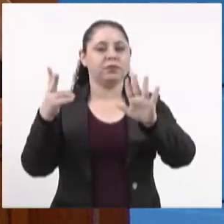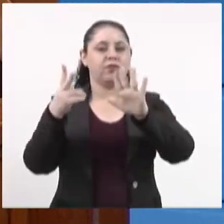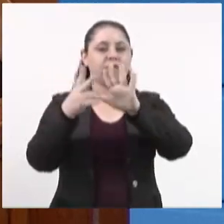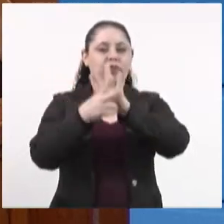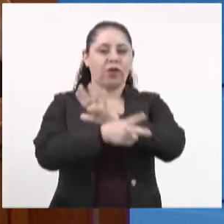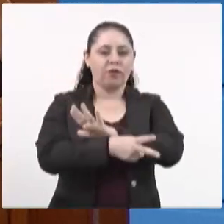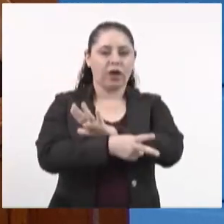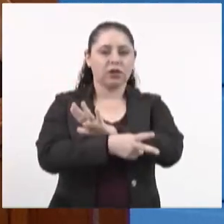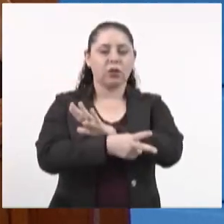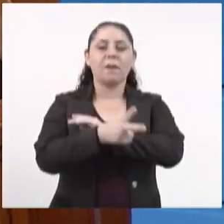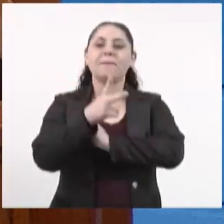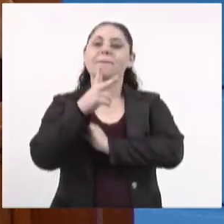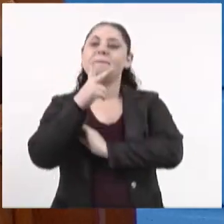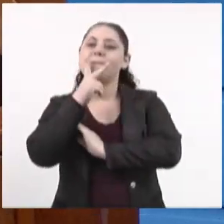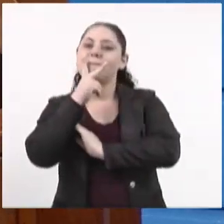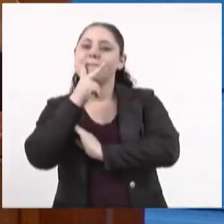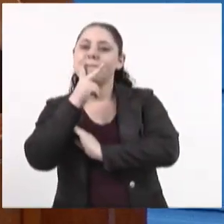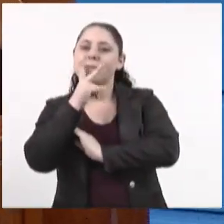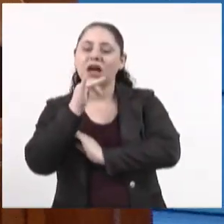dos pais